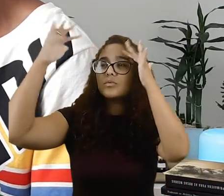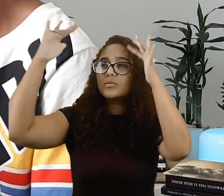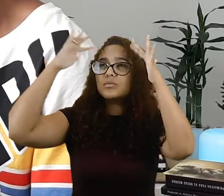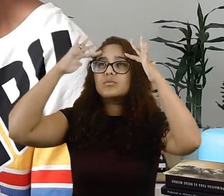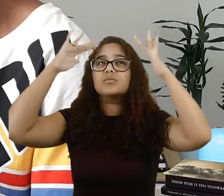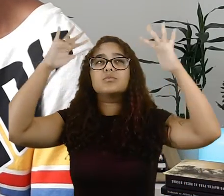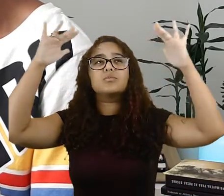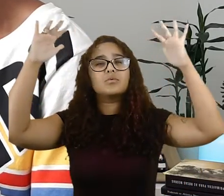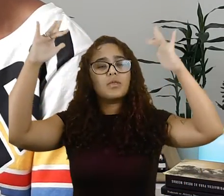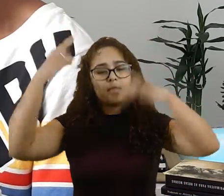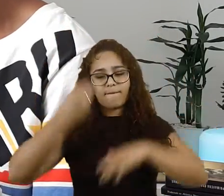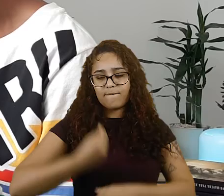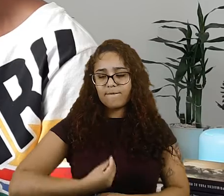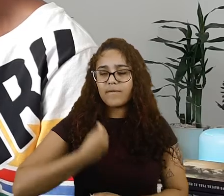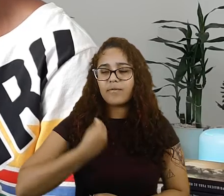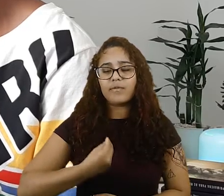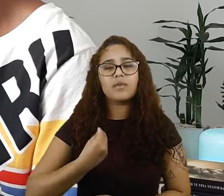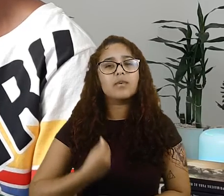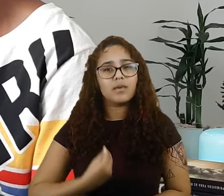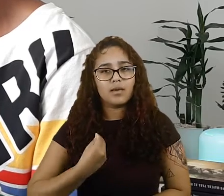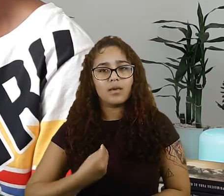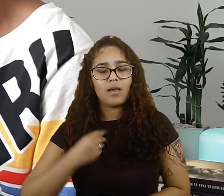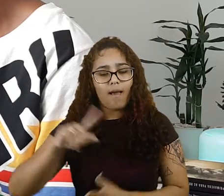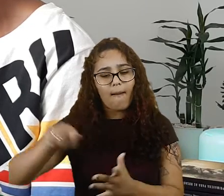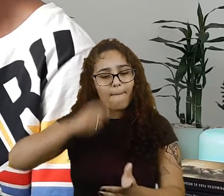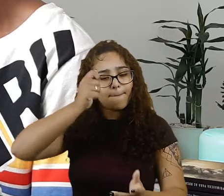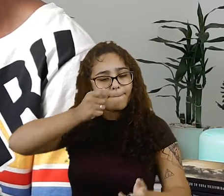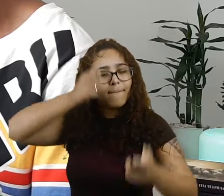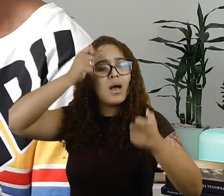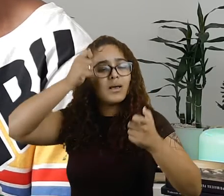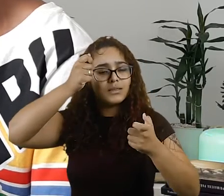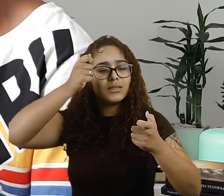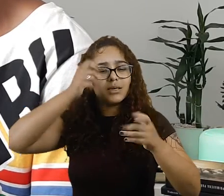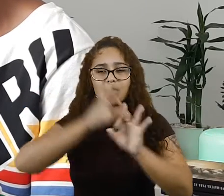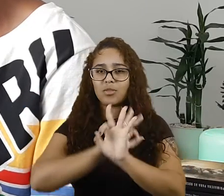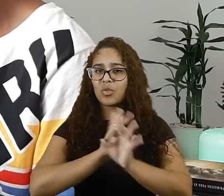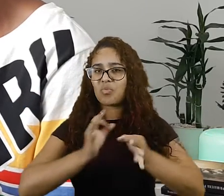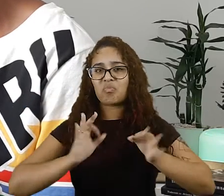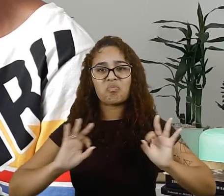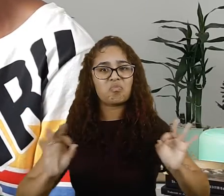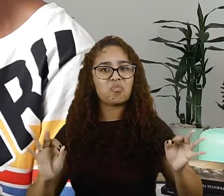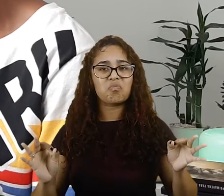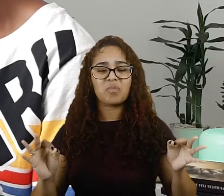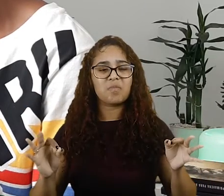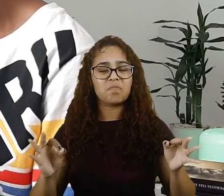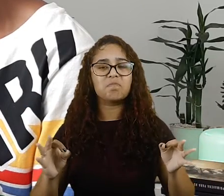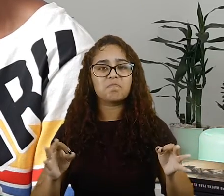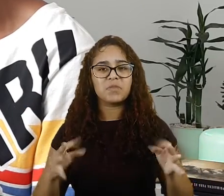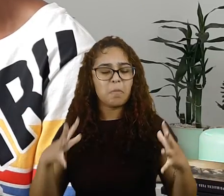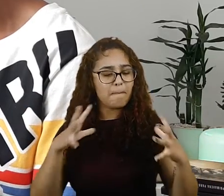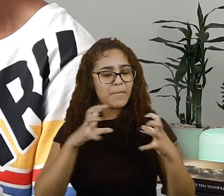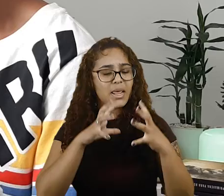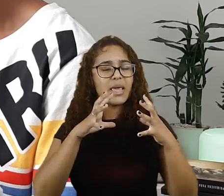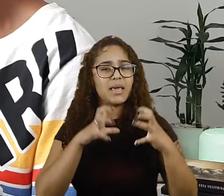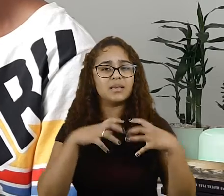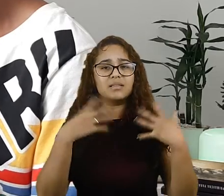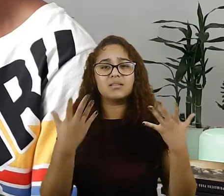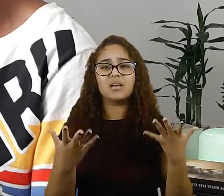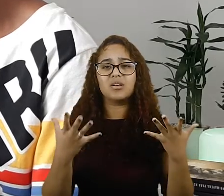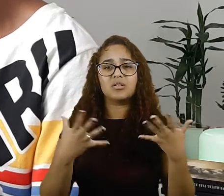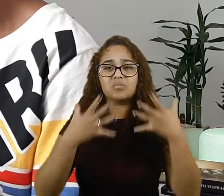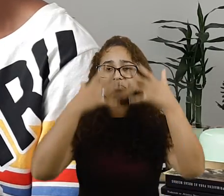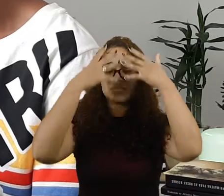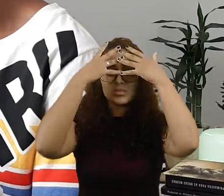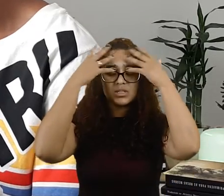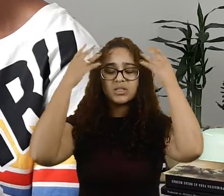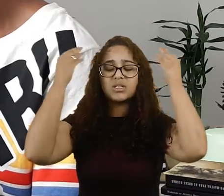a pensamentos distantes. A utopia de viver por instante, a mágica inexistente no mundo de valentes. E